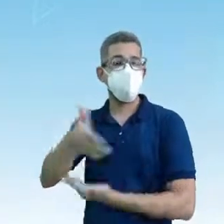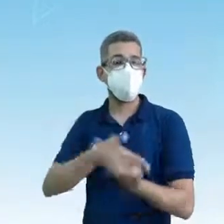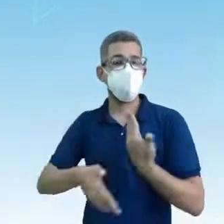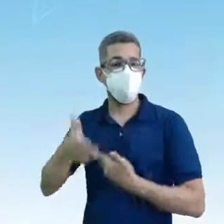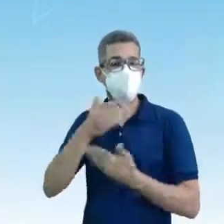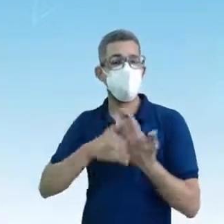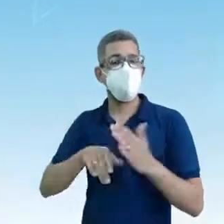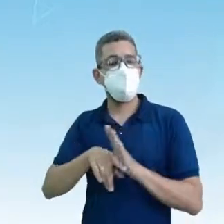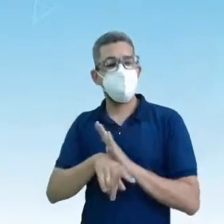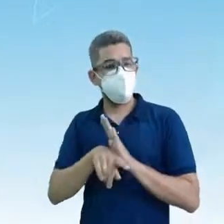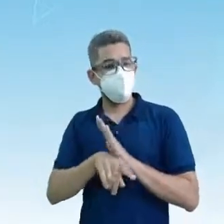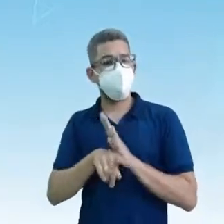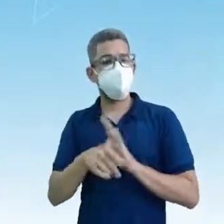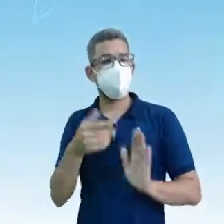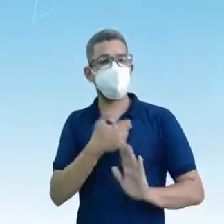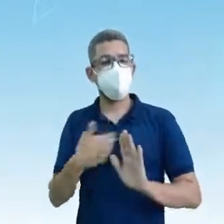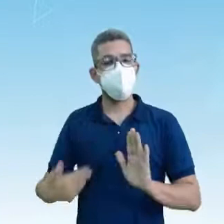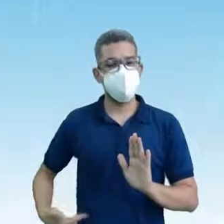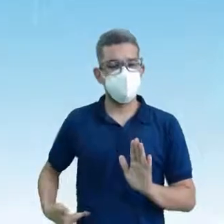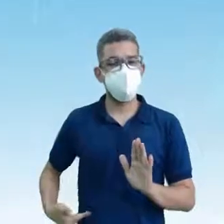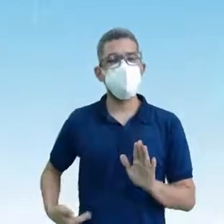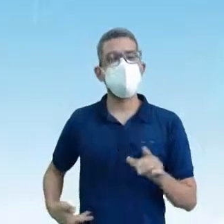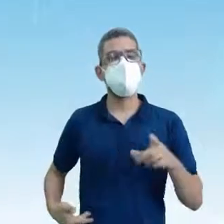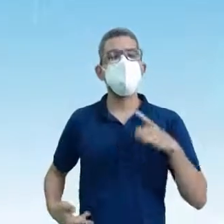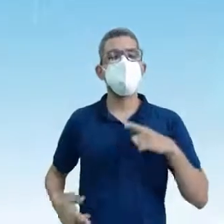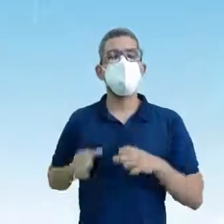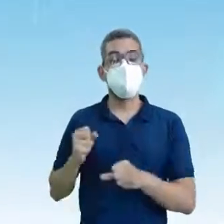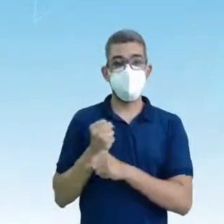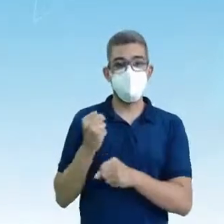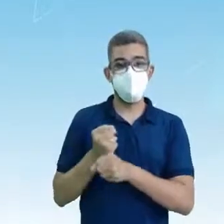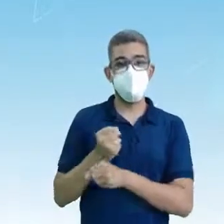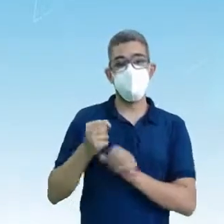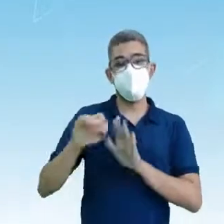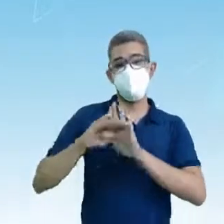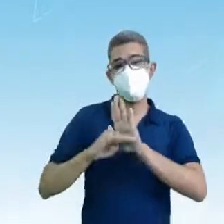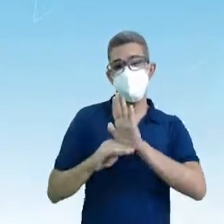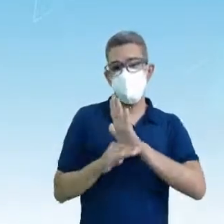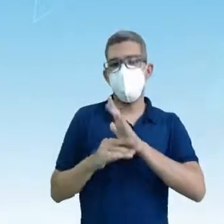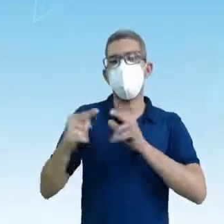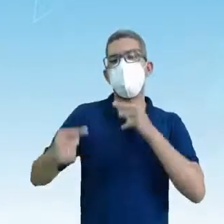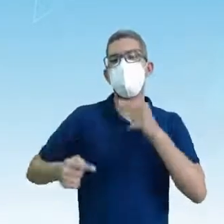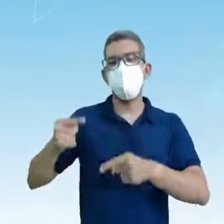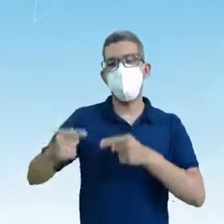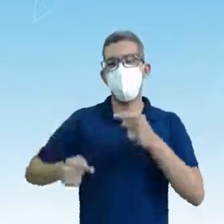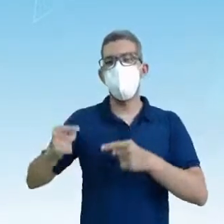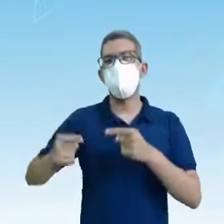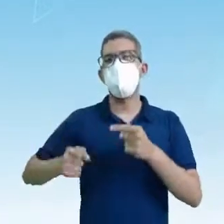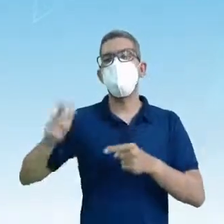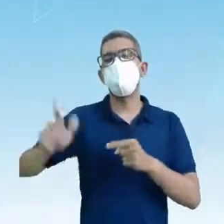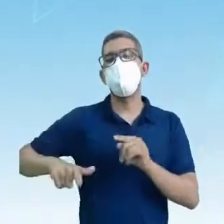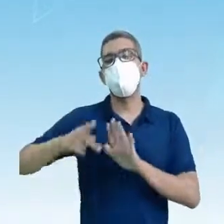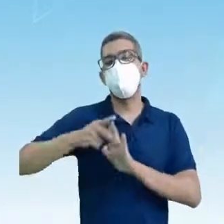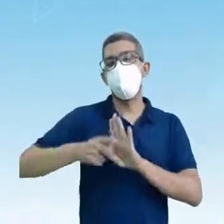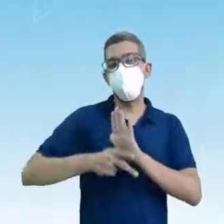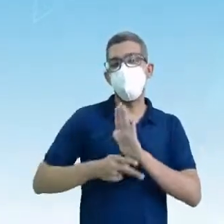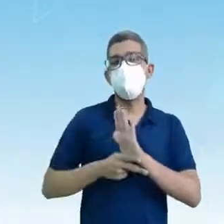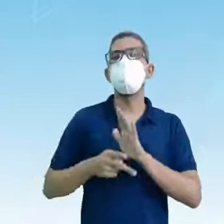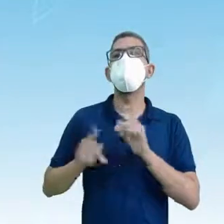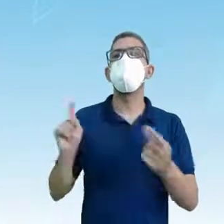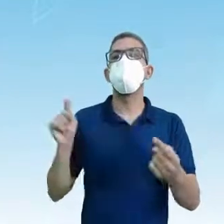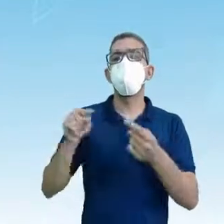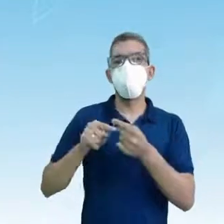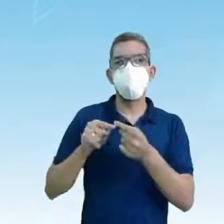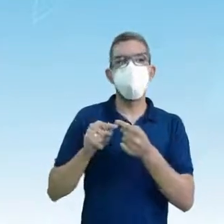consultas públicas, que visam a construção de normas, de políticas e de planos